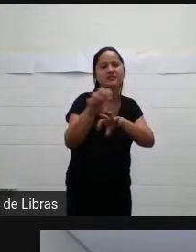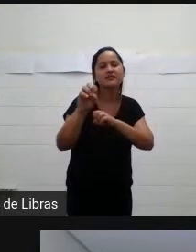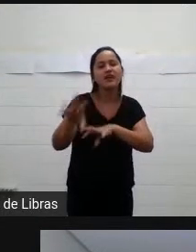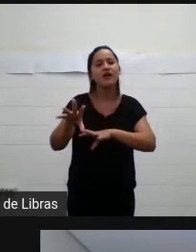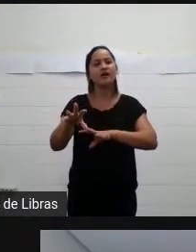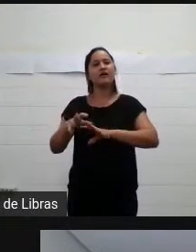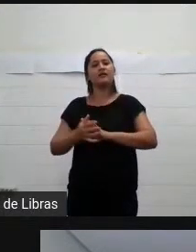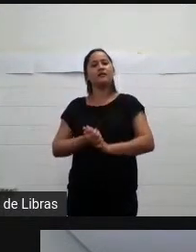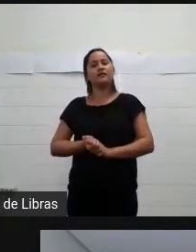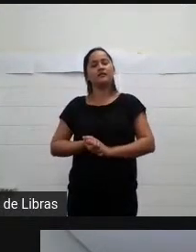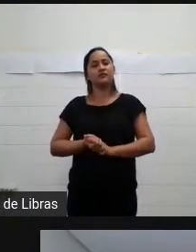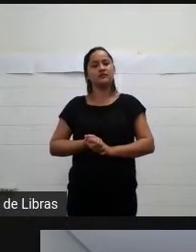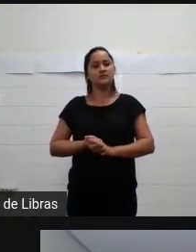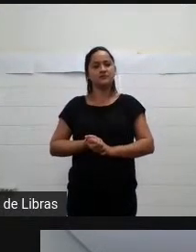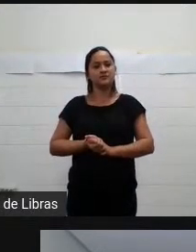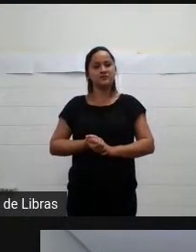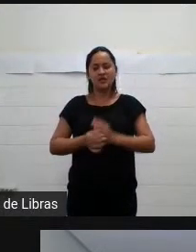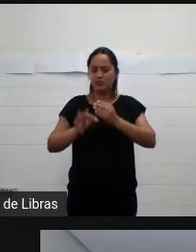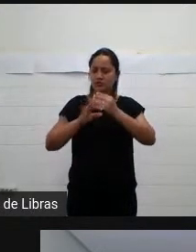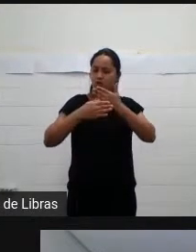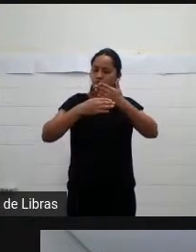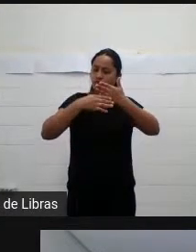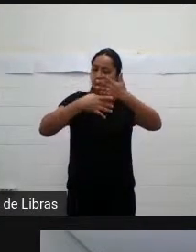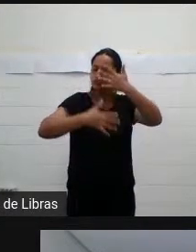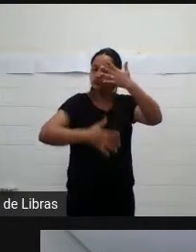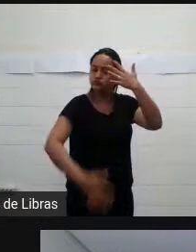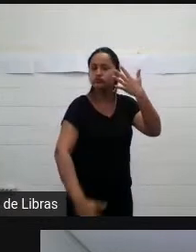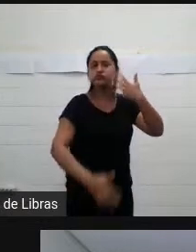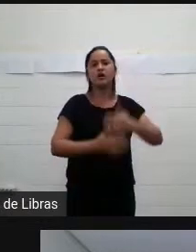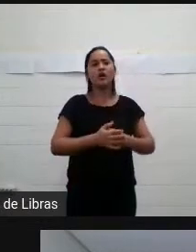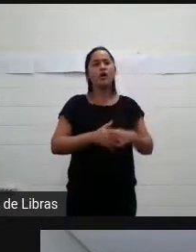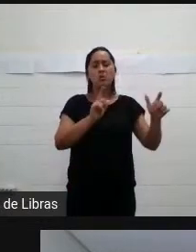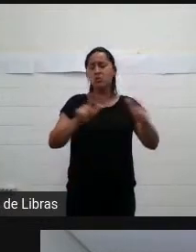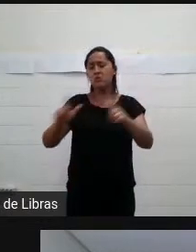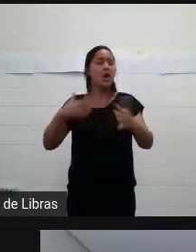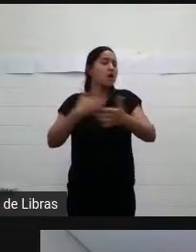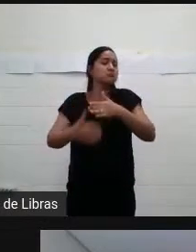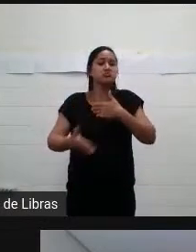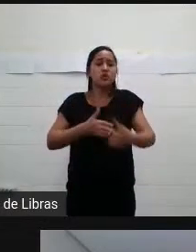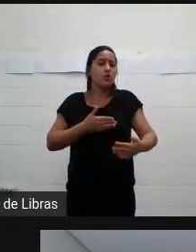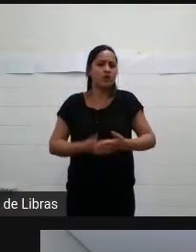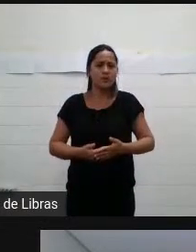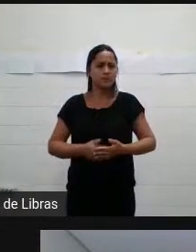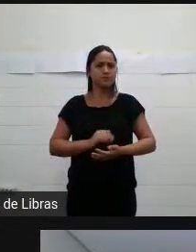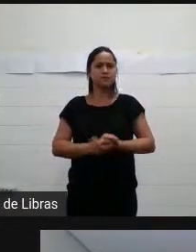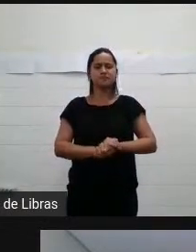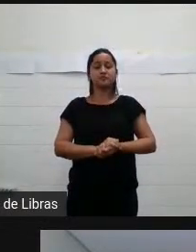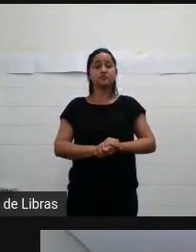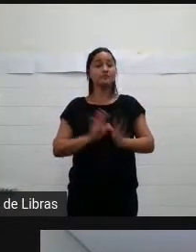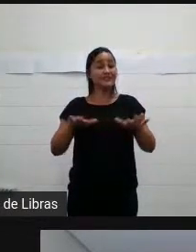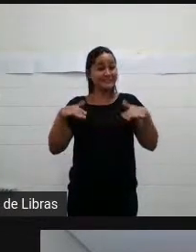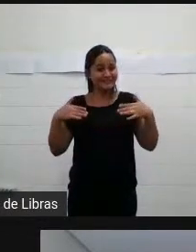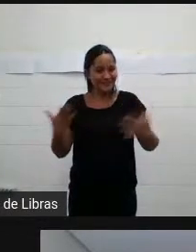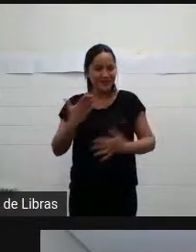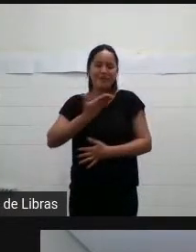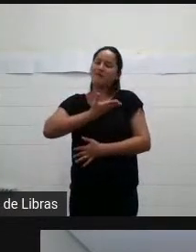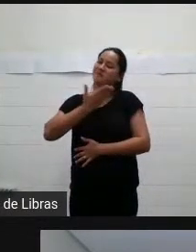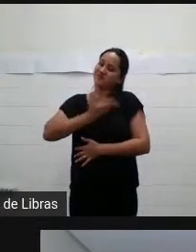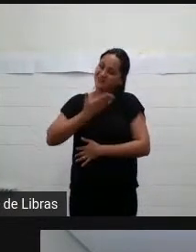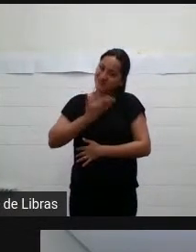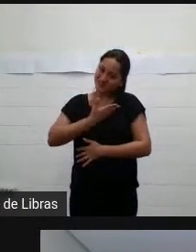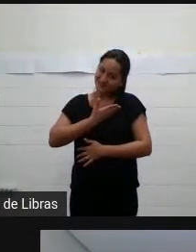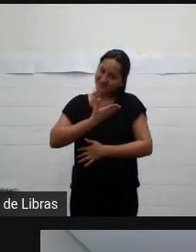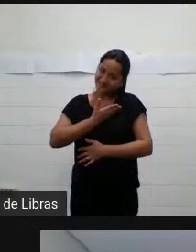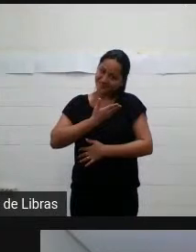ele possa, né, se estender por onde quer que ele passe. Não é? Então, meus colegas,